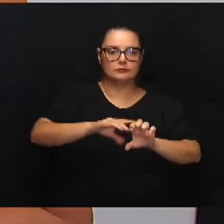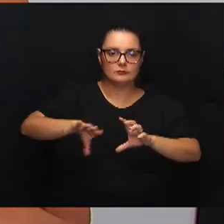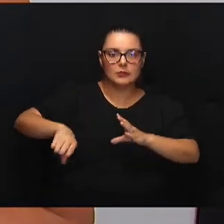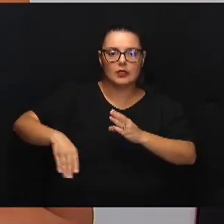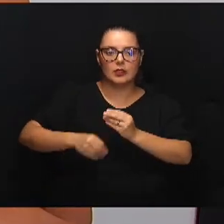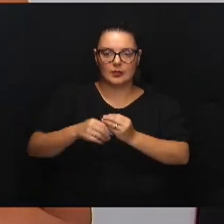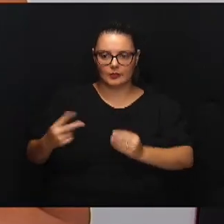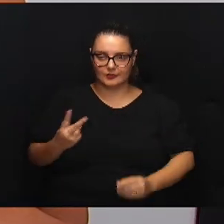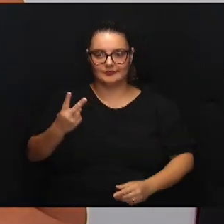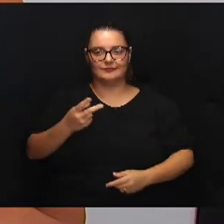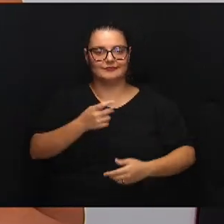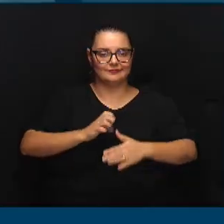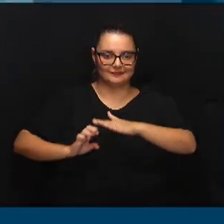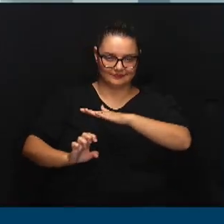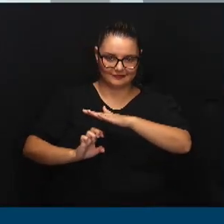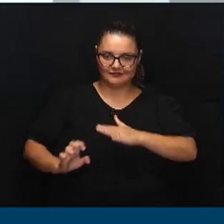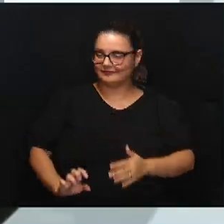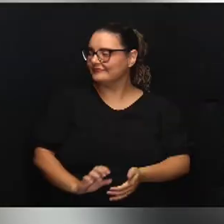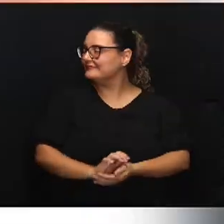valor ao seu negócio.